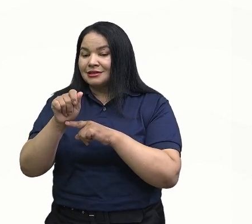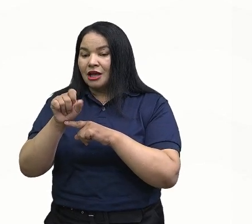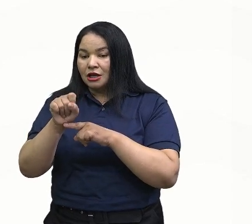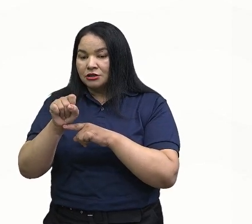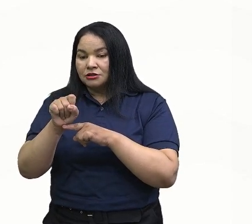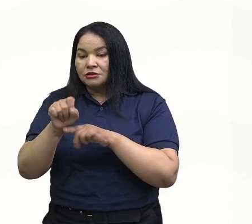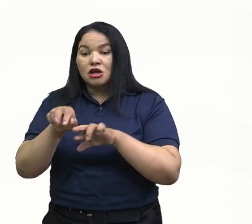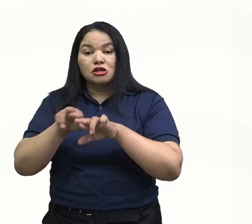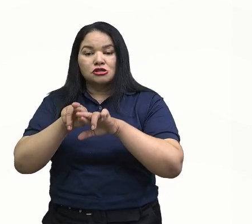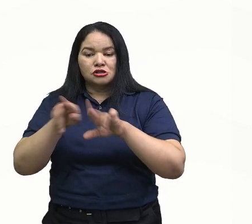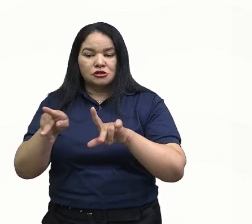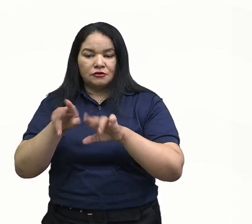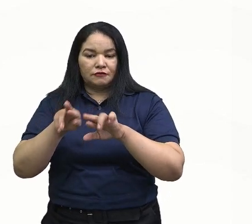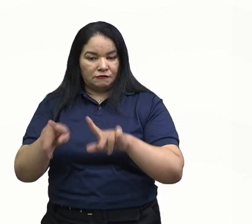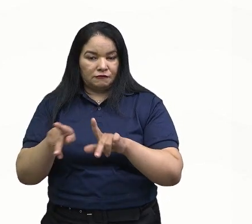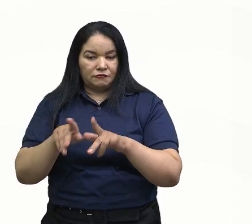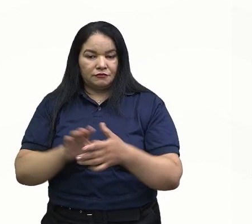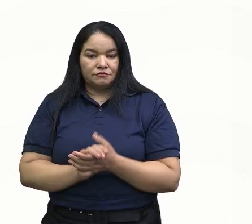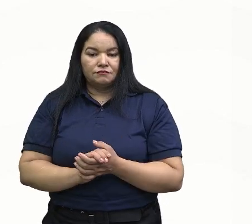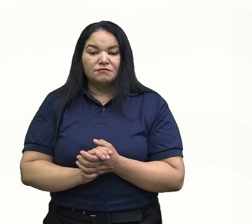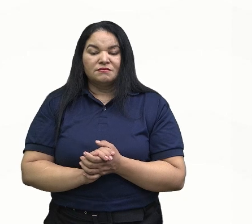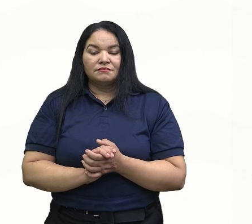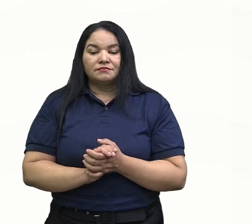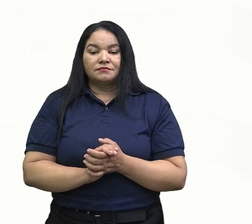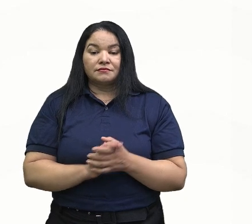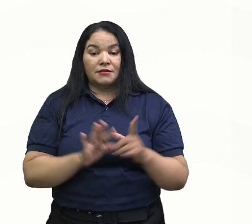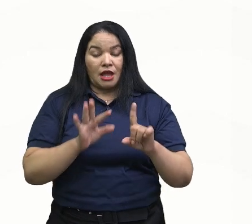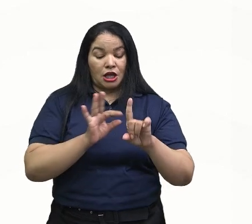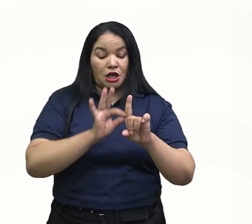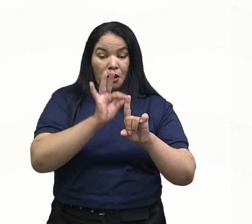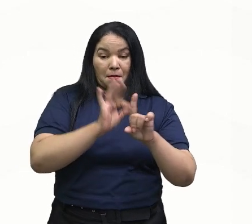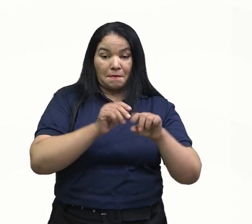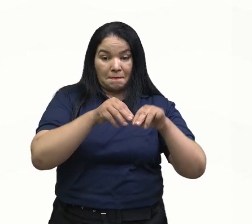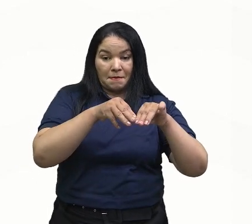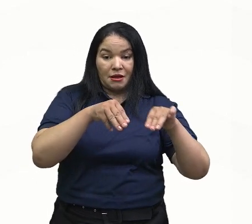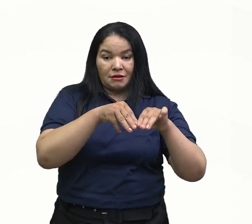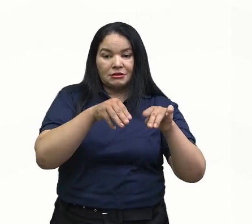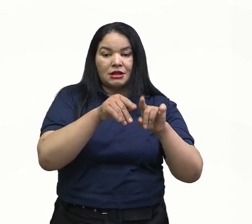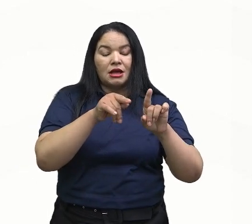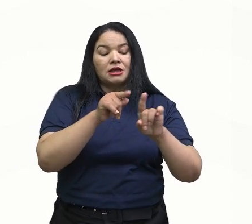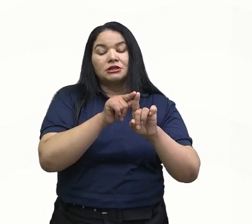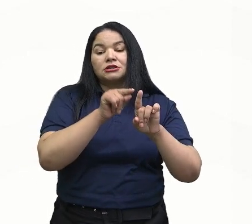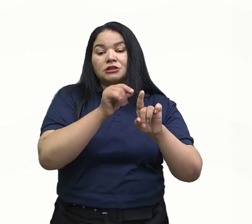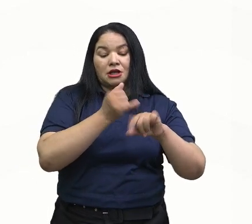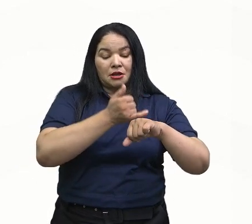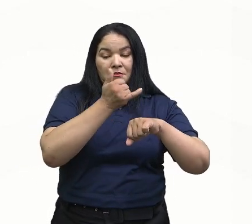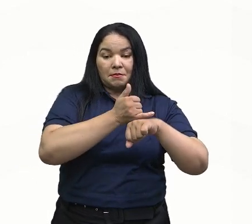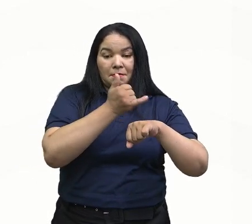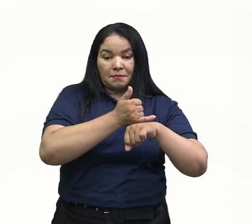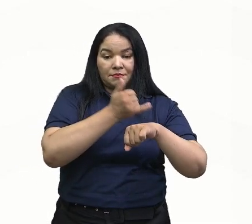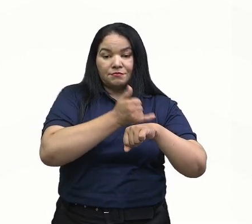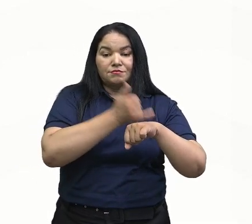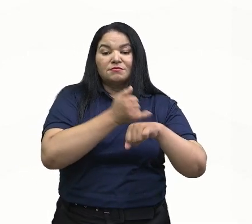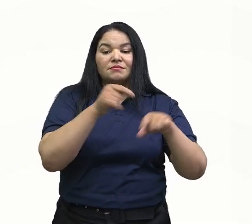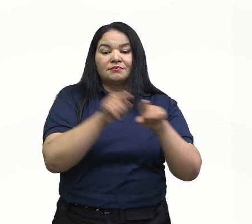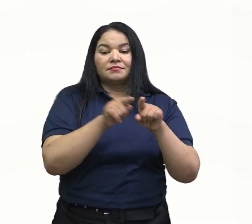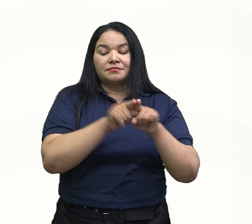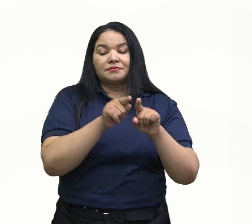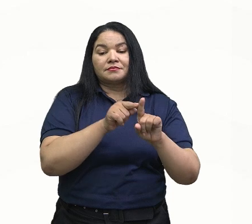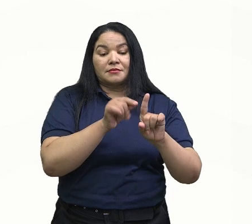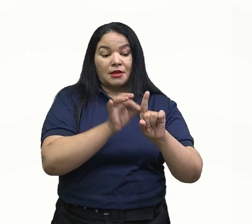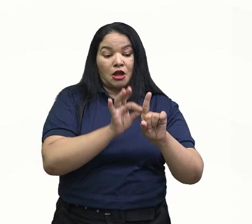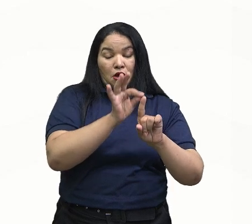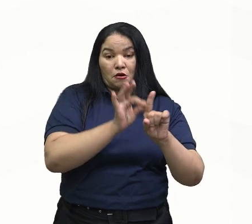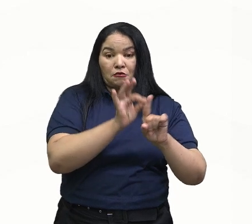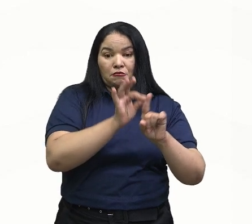Então, aqui eu tenho um ponto de ebulição e fusão mais alto e aqui mais baixo, tá? Então, é muito importante entender